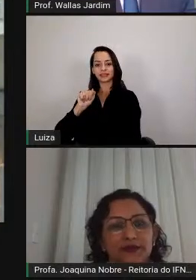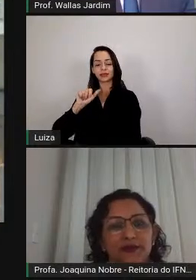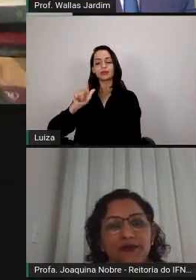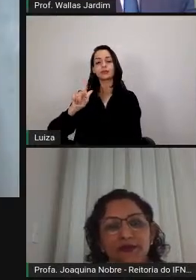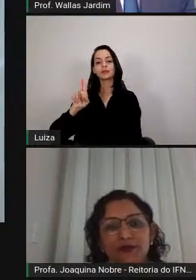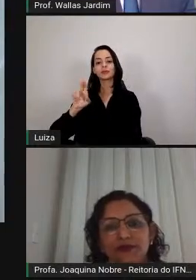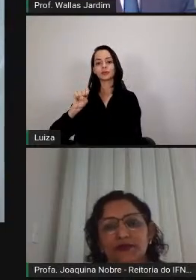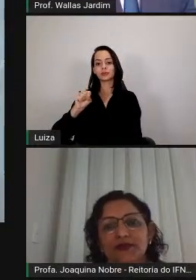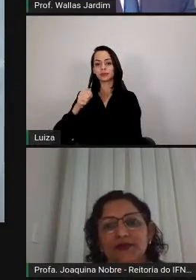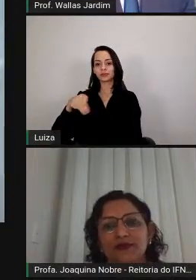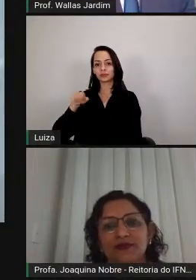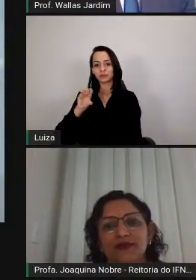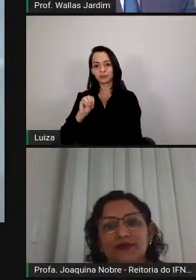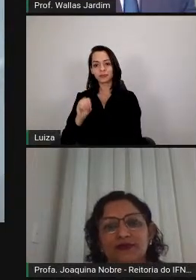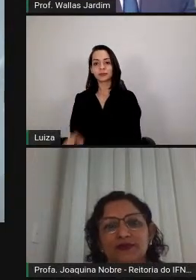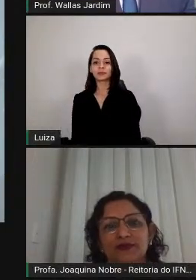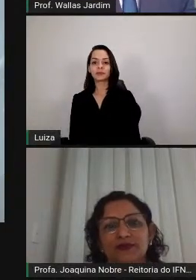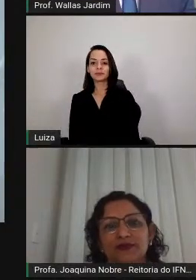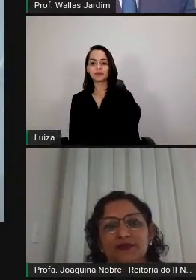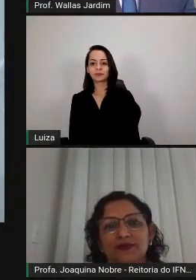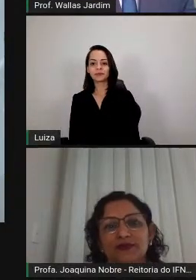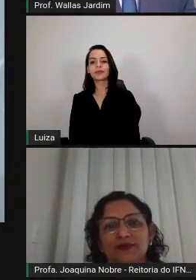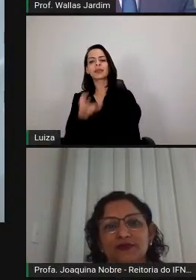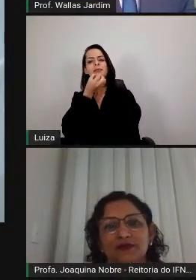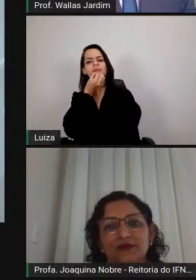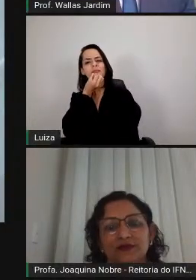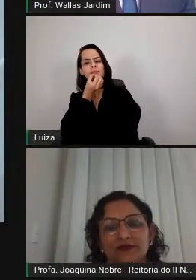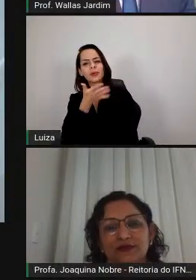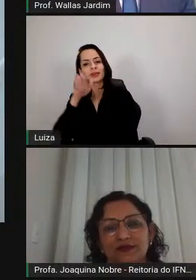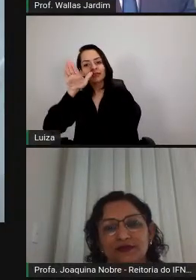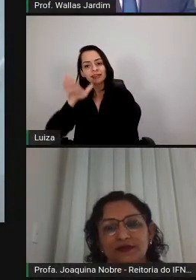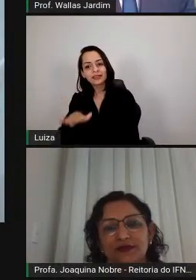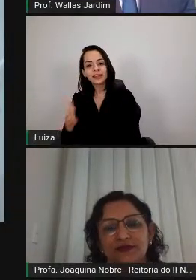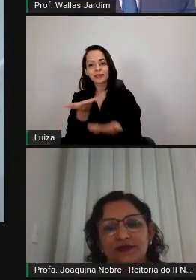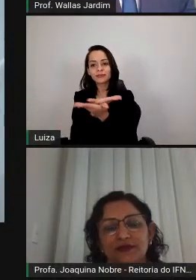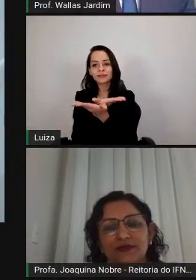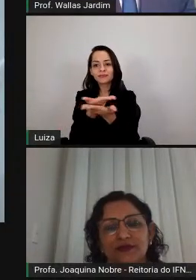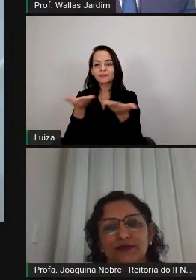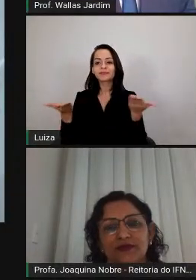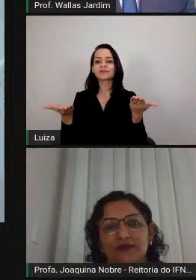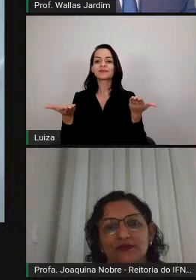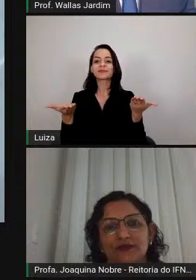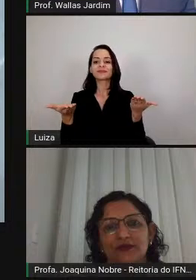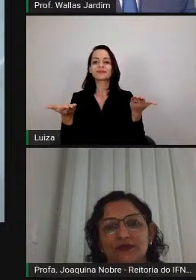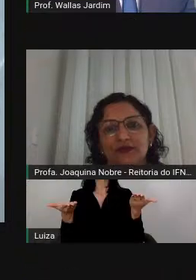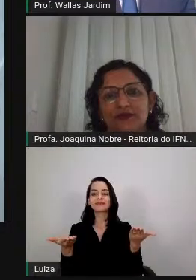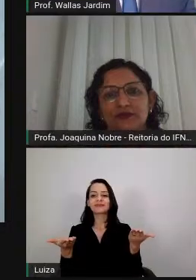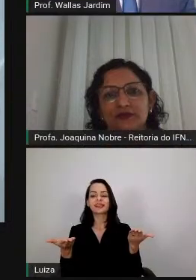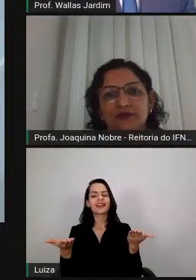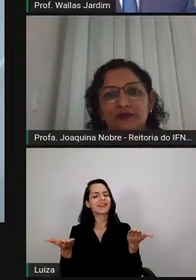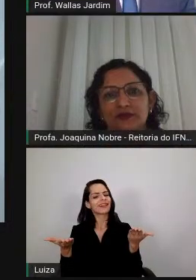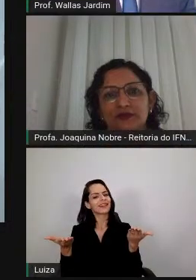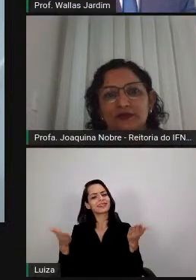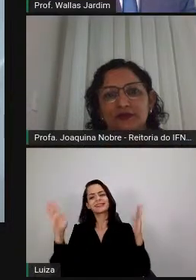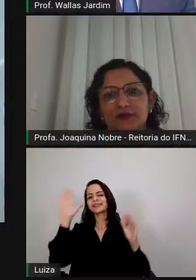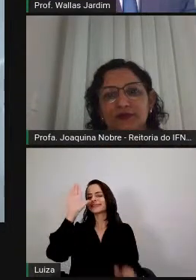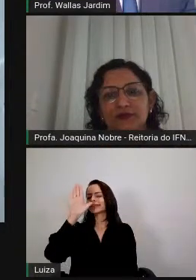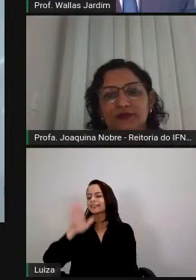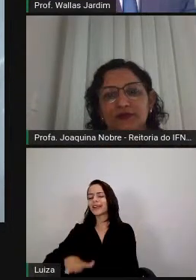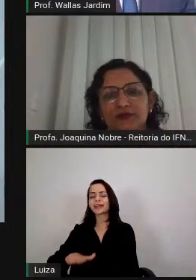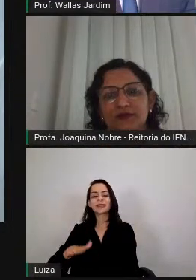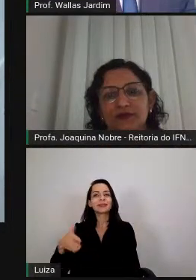Boa tarde a todos, a todos os presentes aqui. Que tarde maravilhosa, que dia